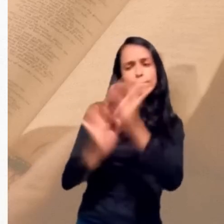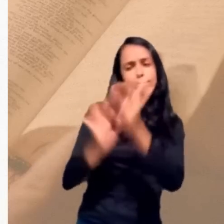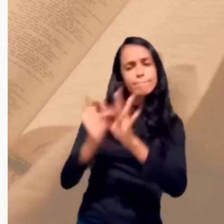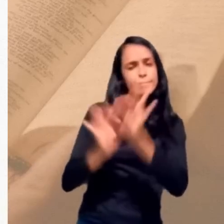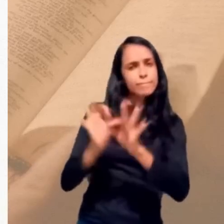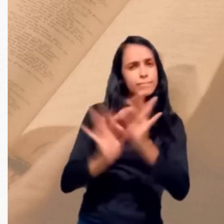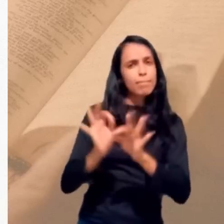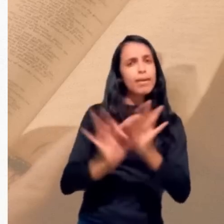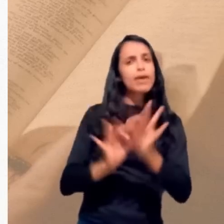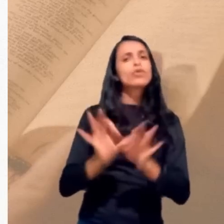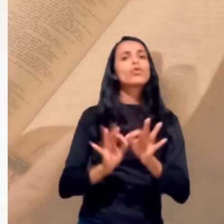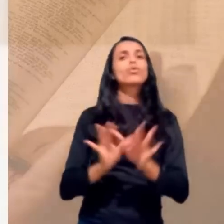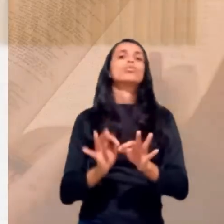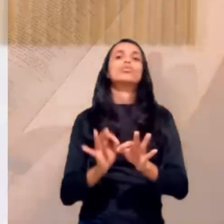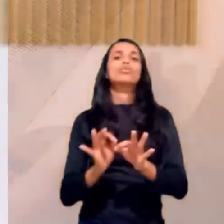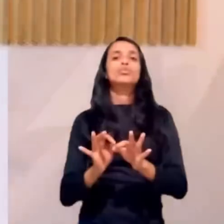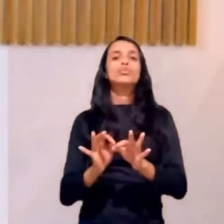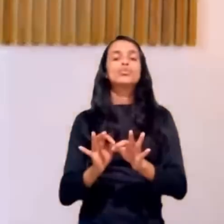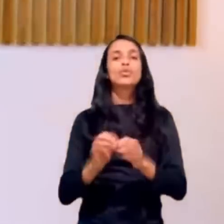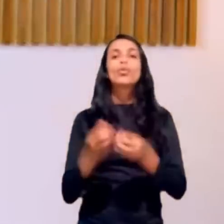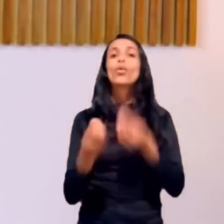e arrependimento.